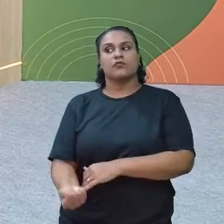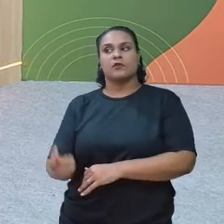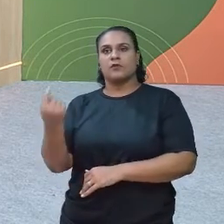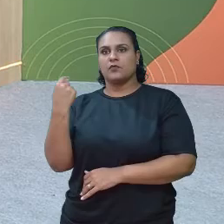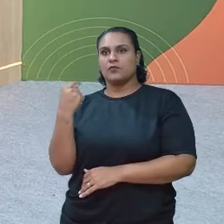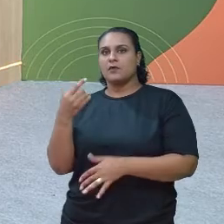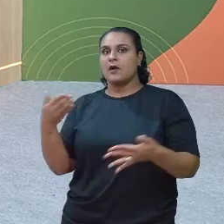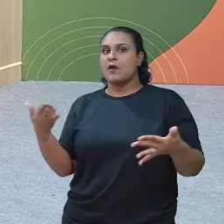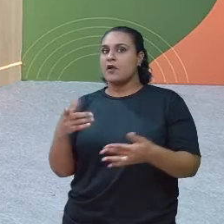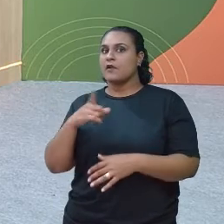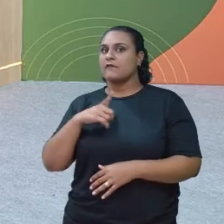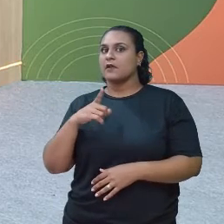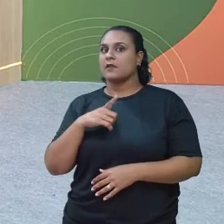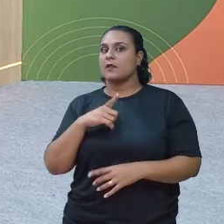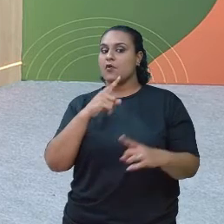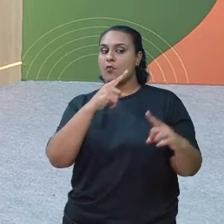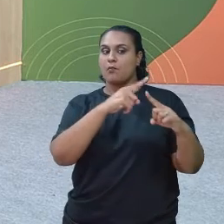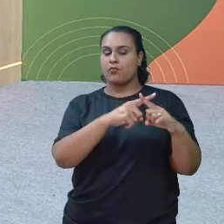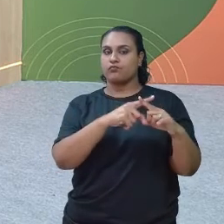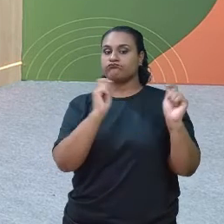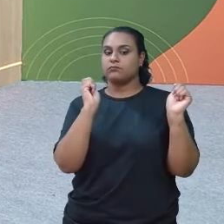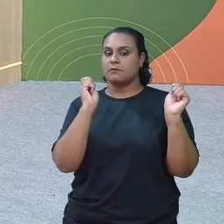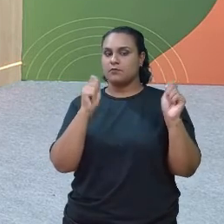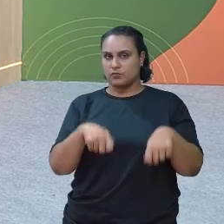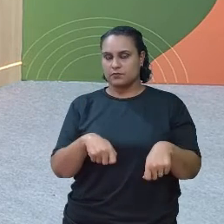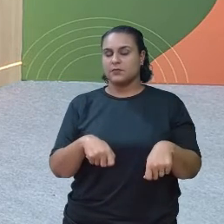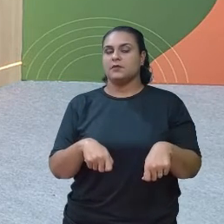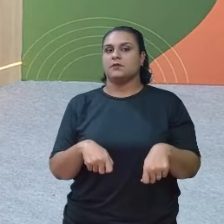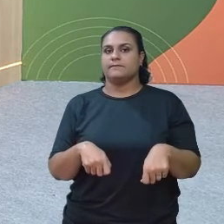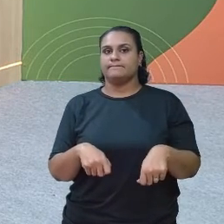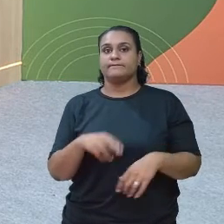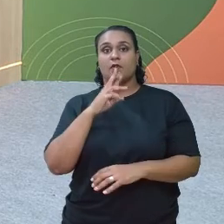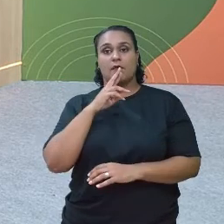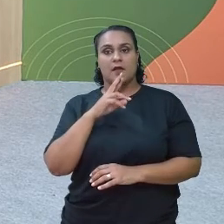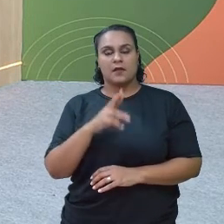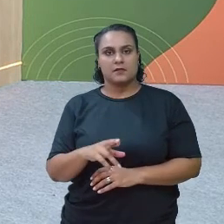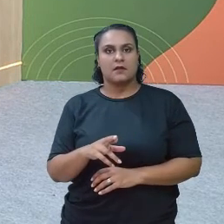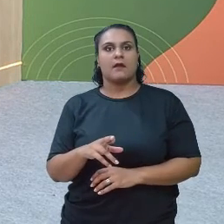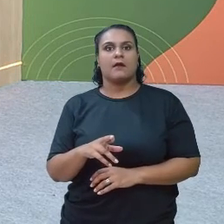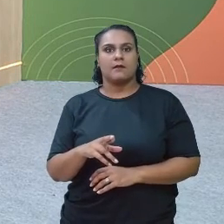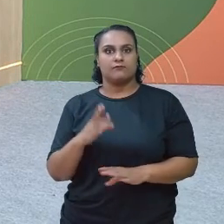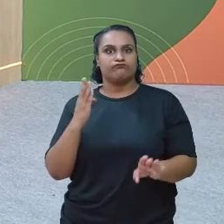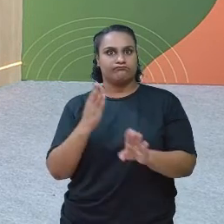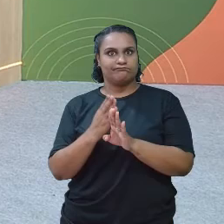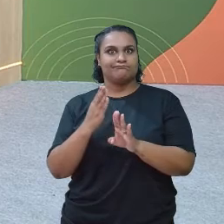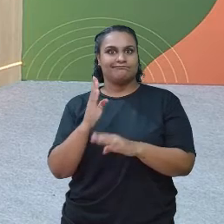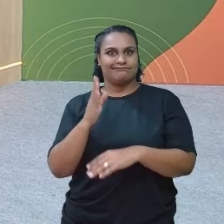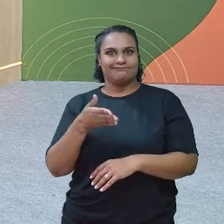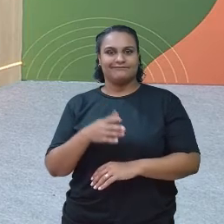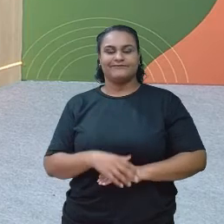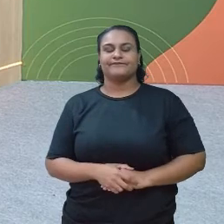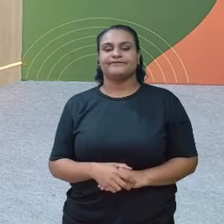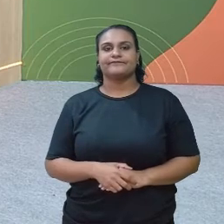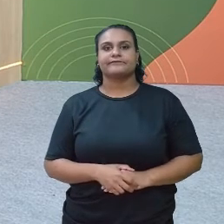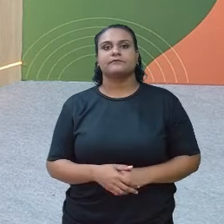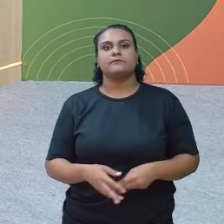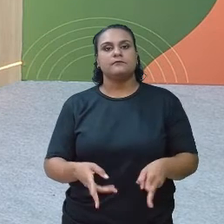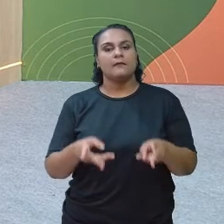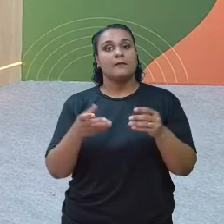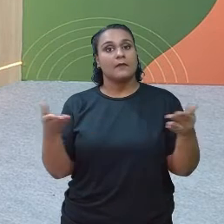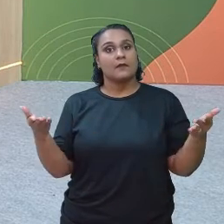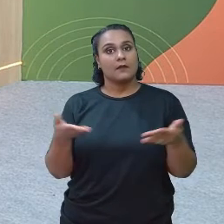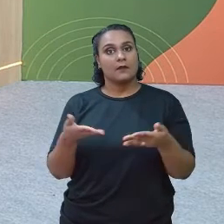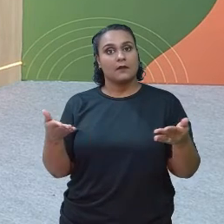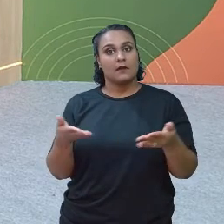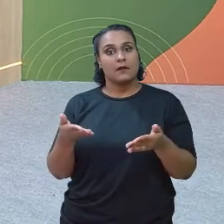o produto das possibilidades, vai ser o resultado esperado, tá certo? Então, perceba que agora,